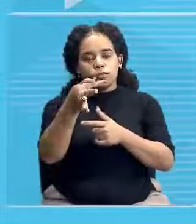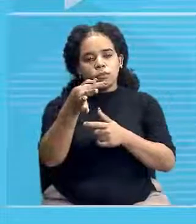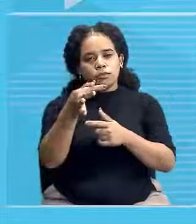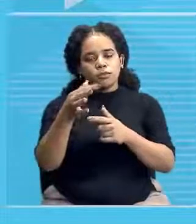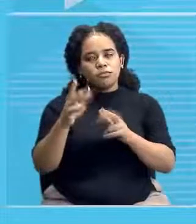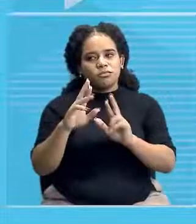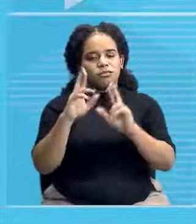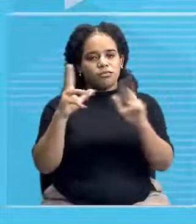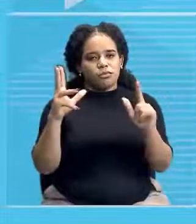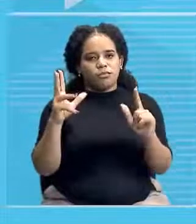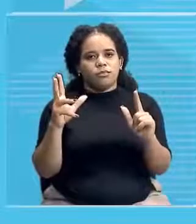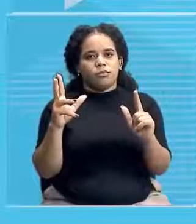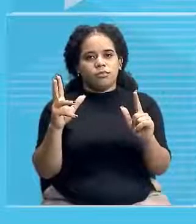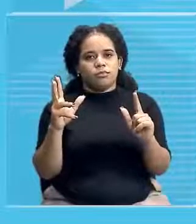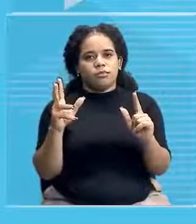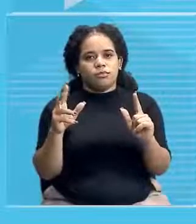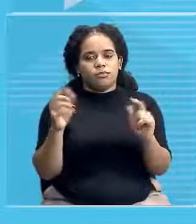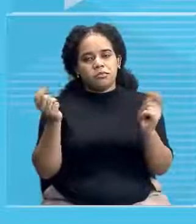anatômico